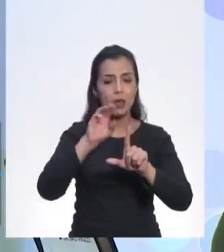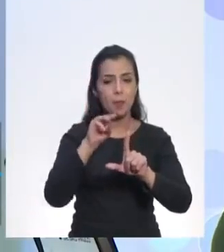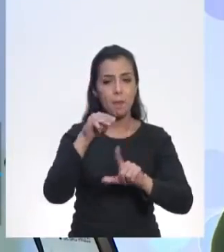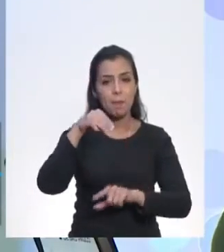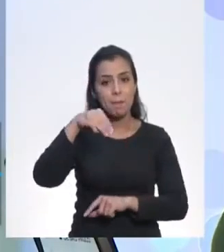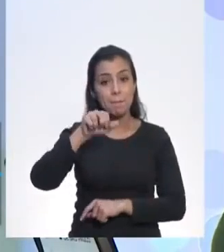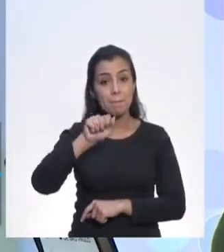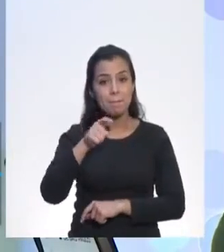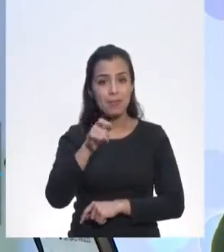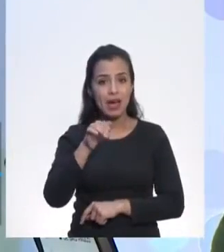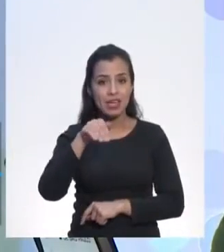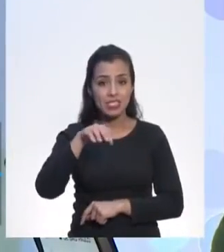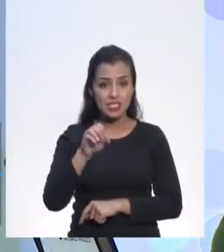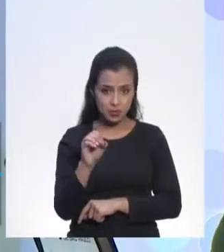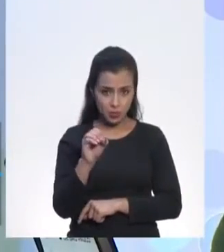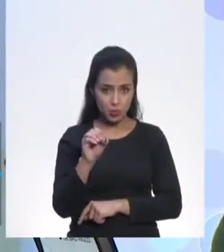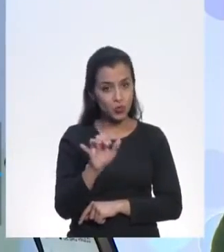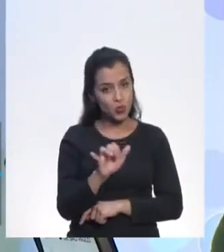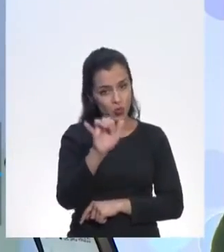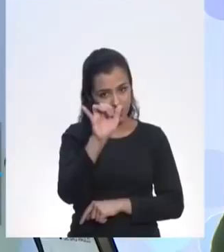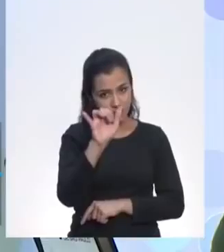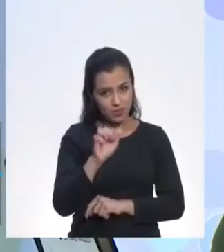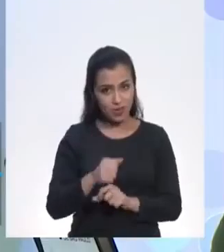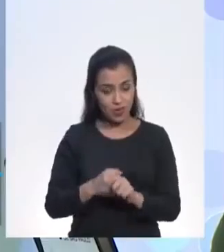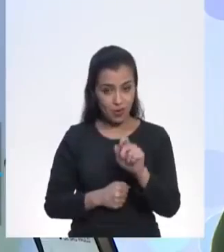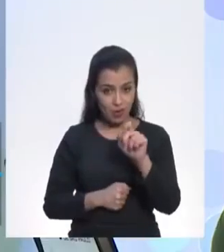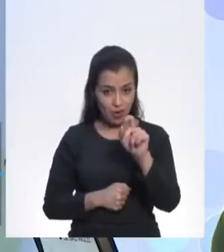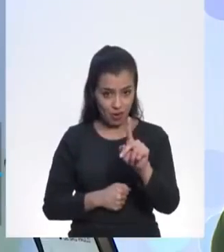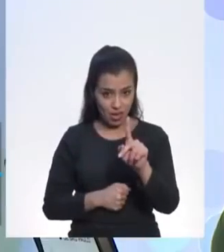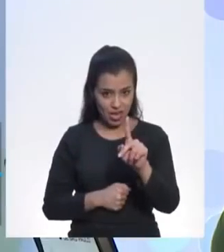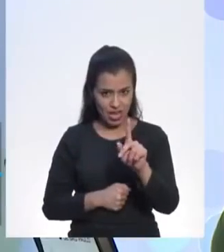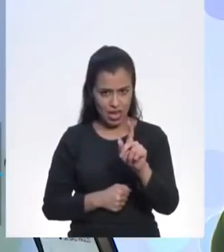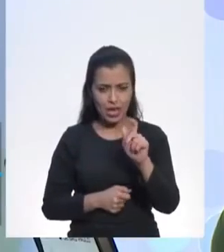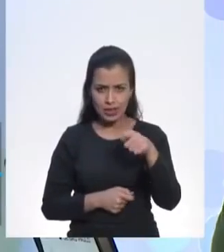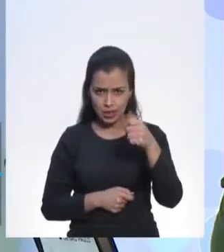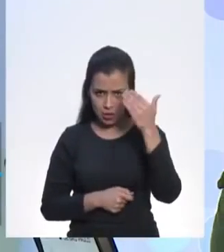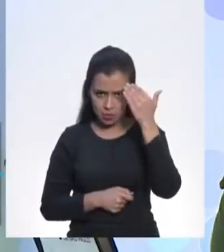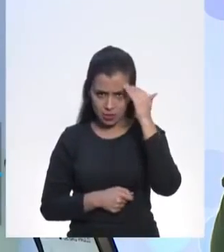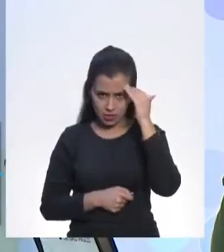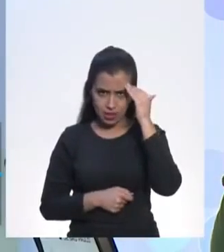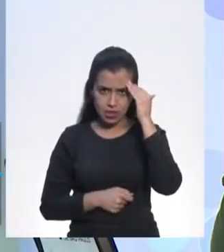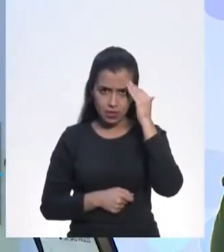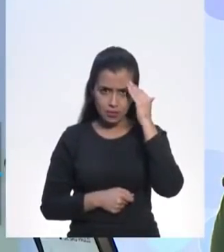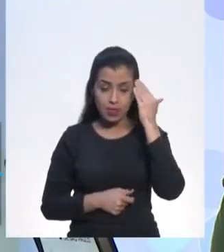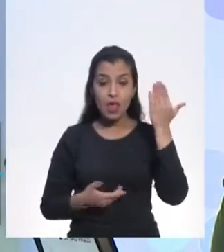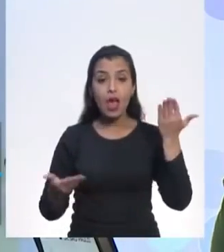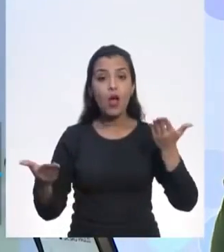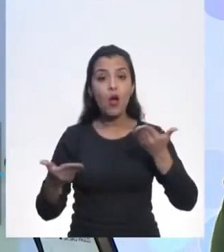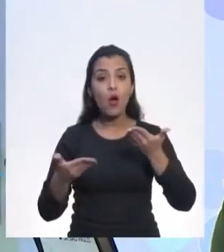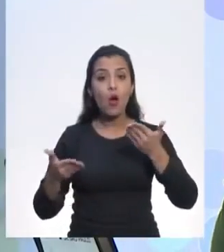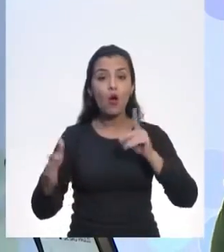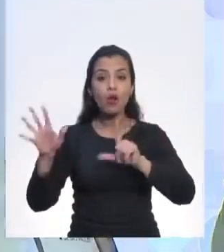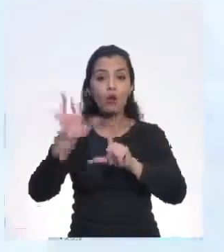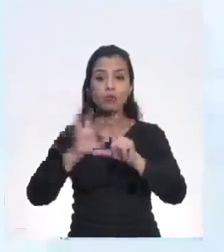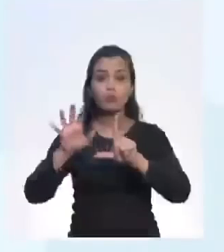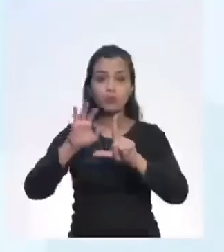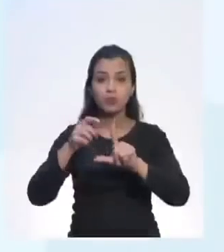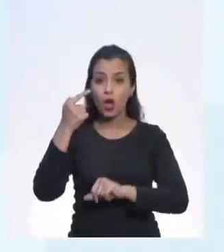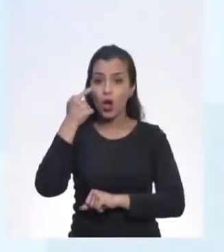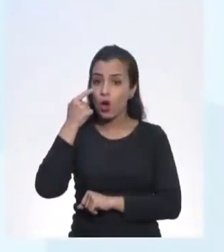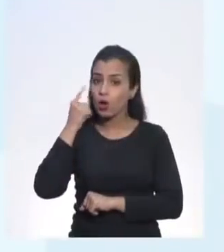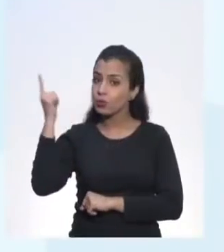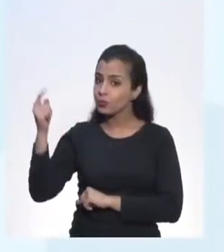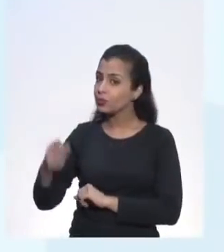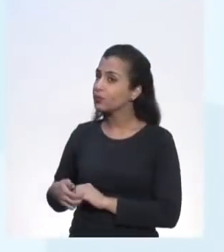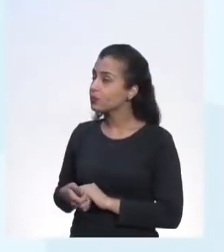será ponto de máximo, ok? Deu para tirar dúvida? Por favor, coloque então a resolução da atividade 2